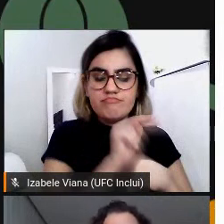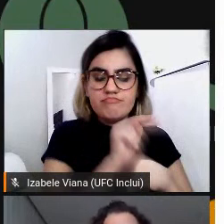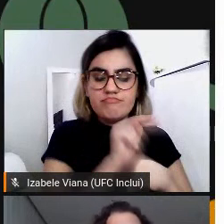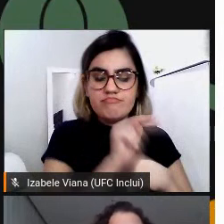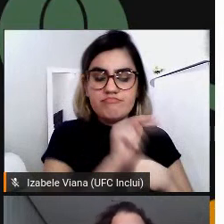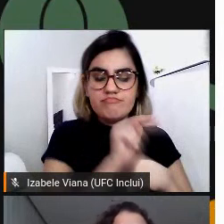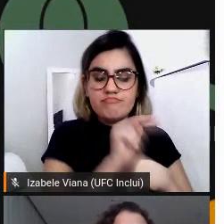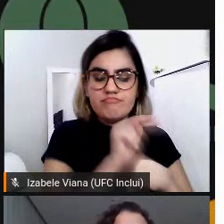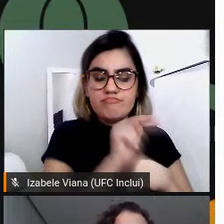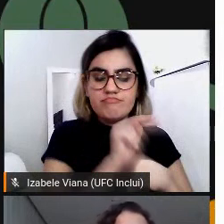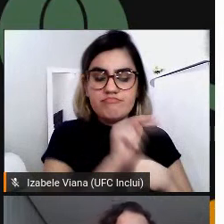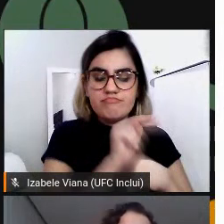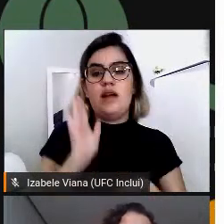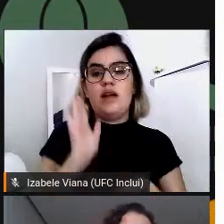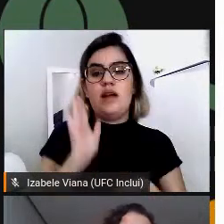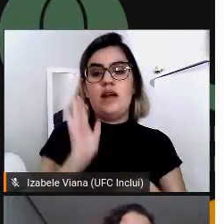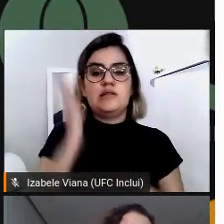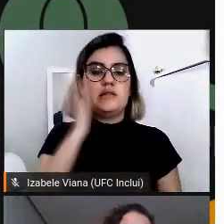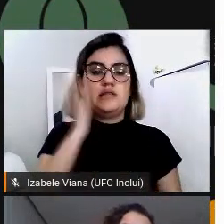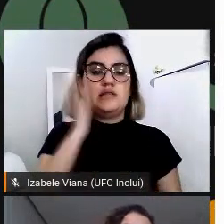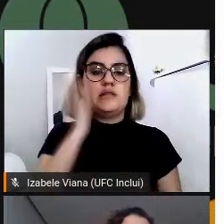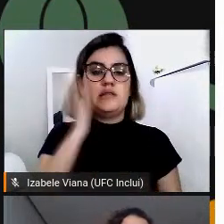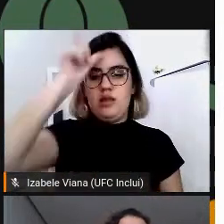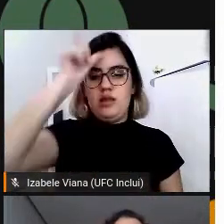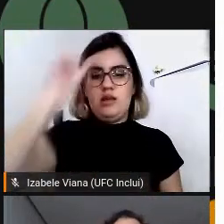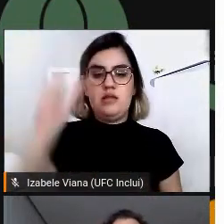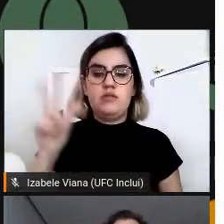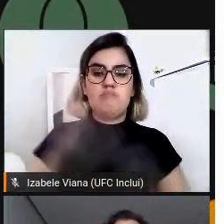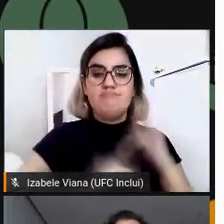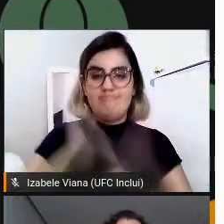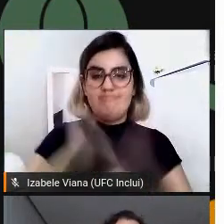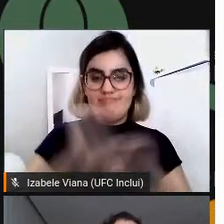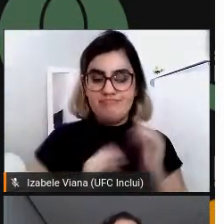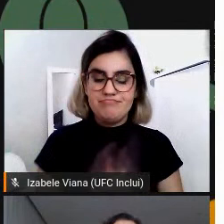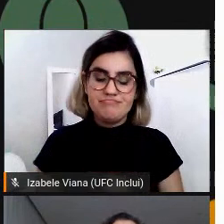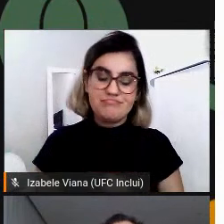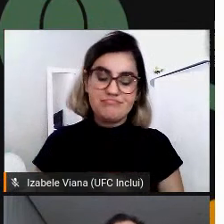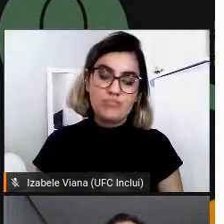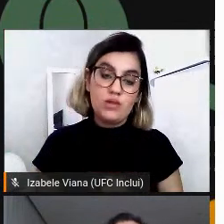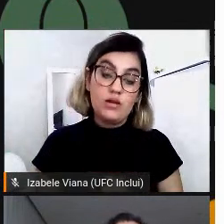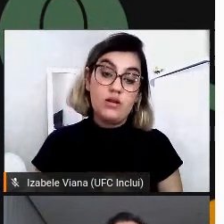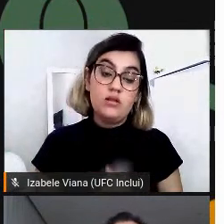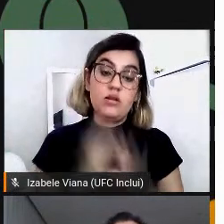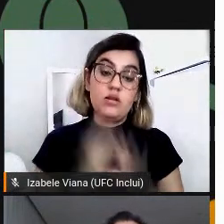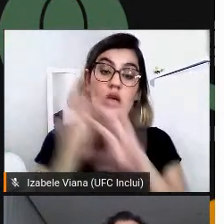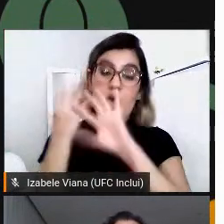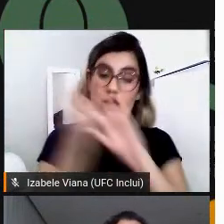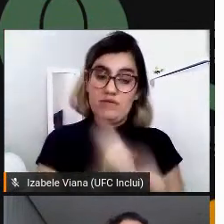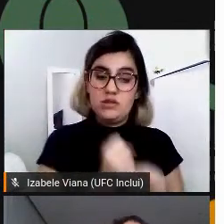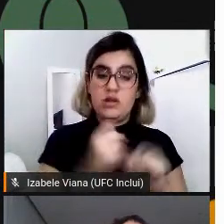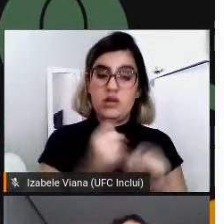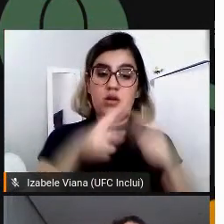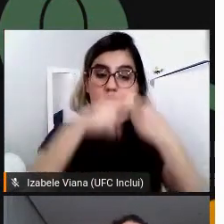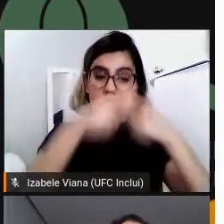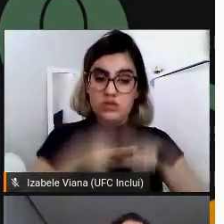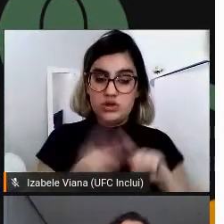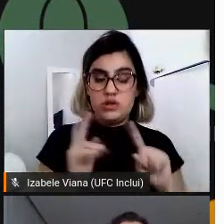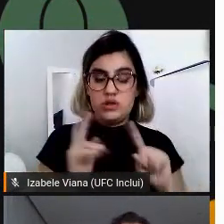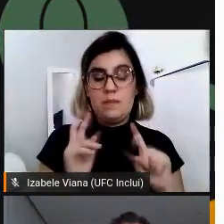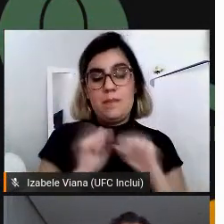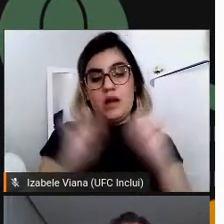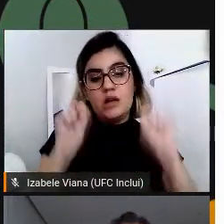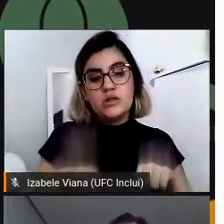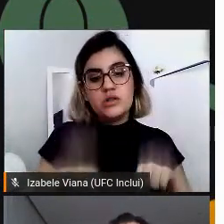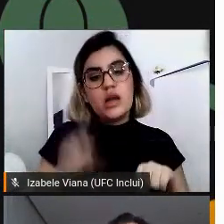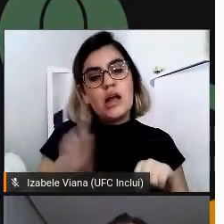que lidera, né, e domina. Bom, então, a revisão sistemática é uma síntese da literatura que vai ter uma